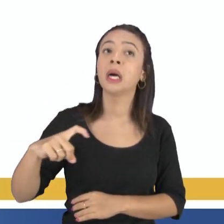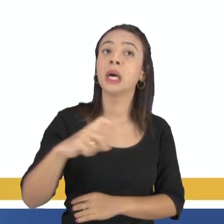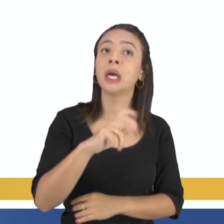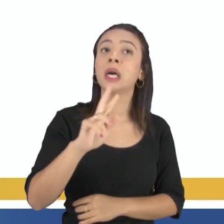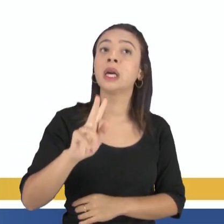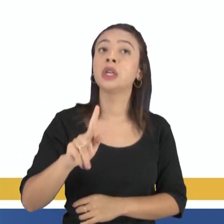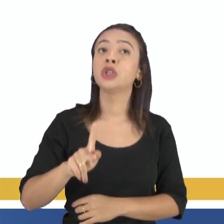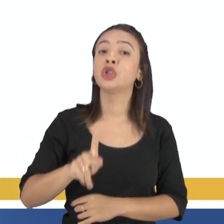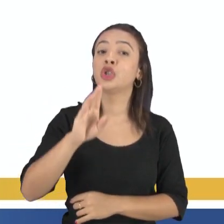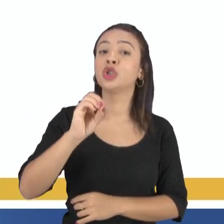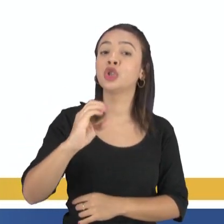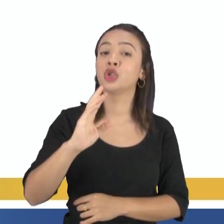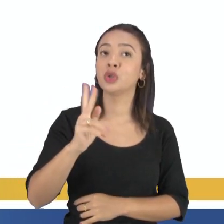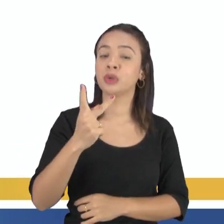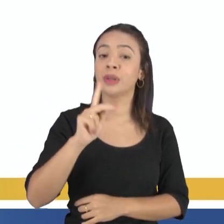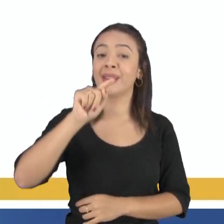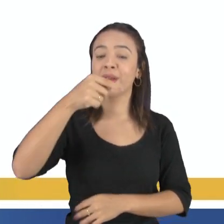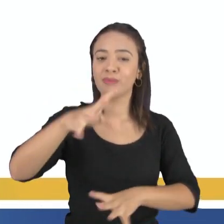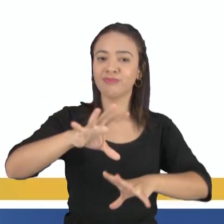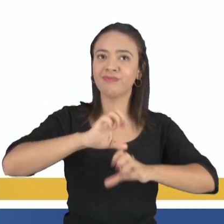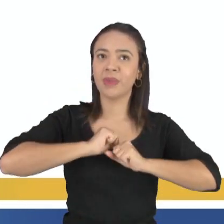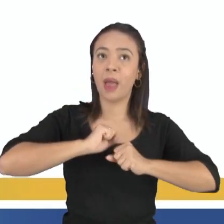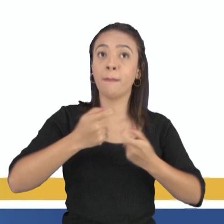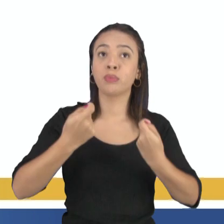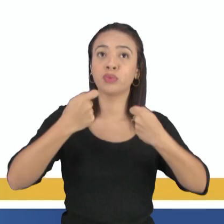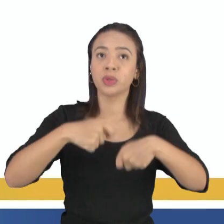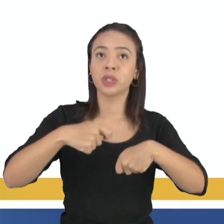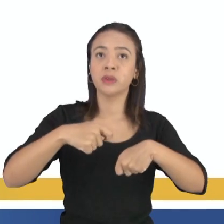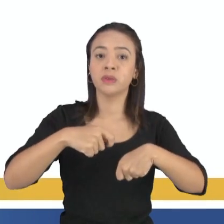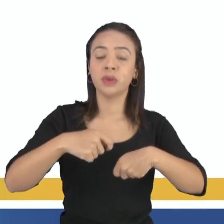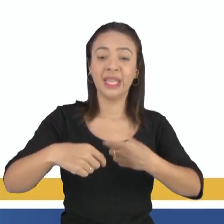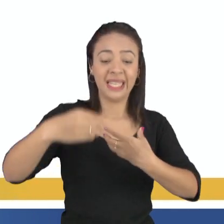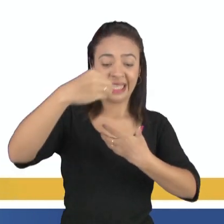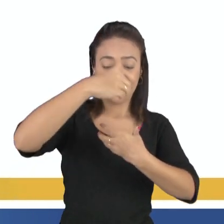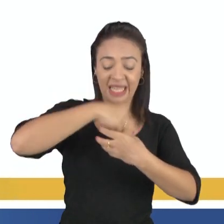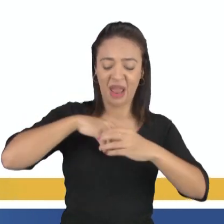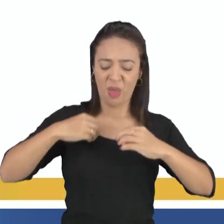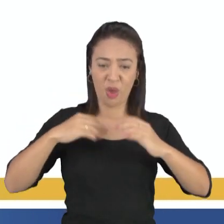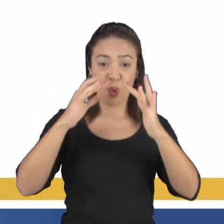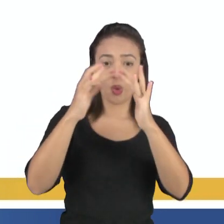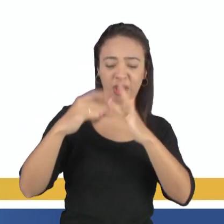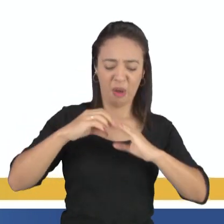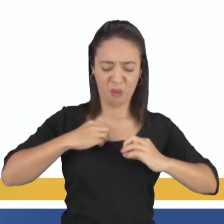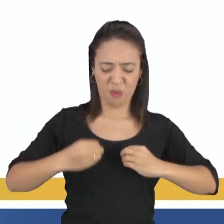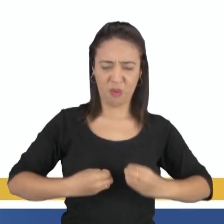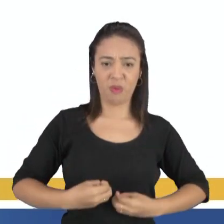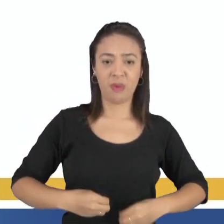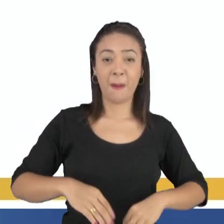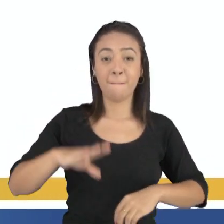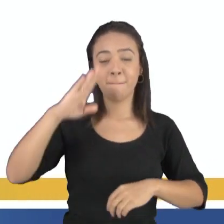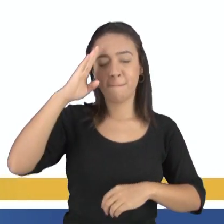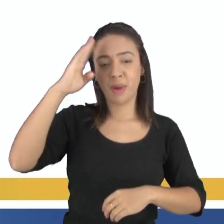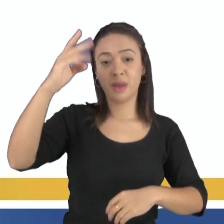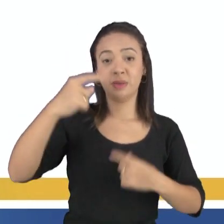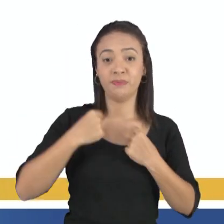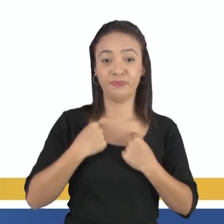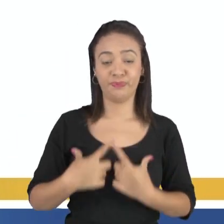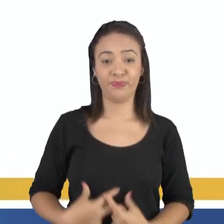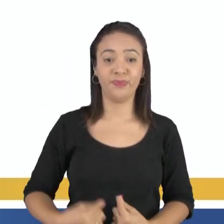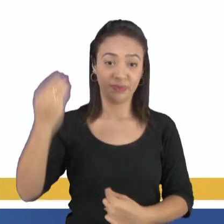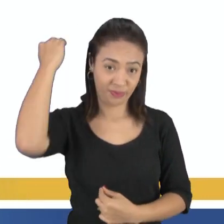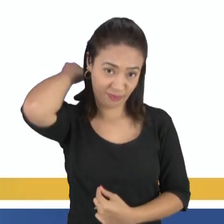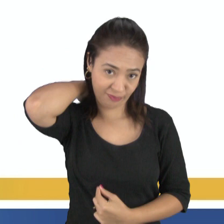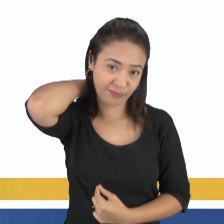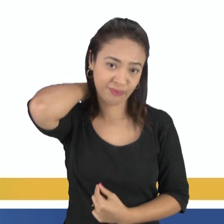aí. Após o contágio, o bacilo pode acometer vários órgãos, sendo os pulmões os mais